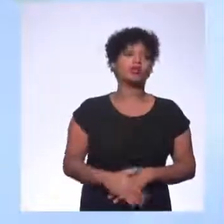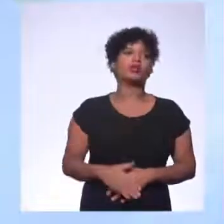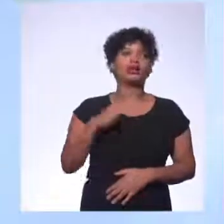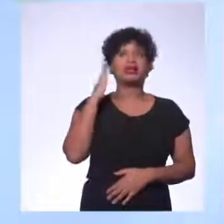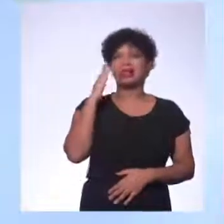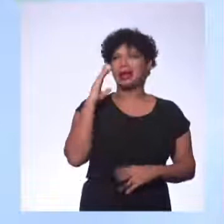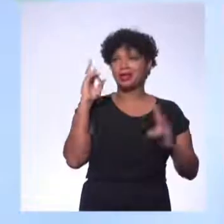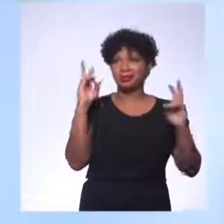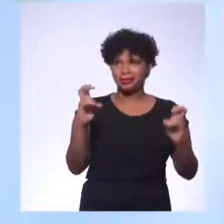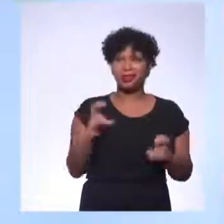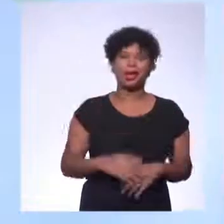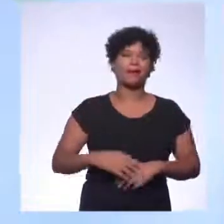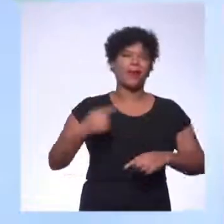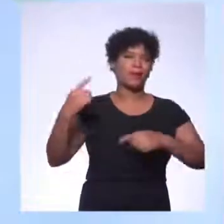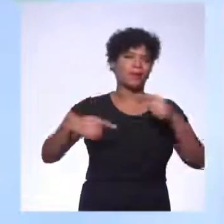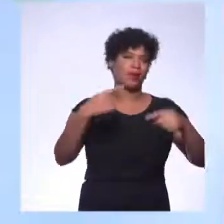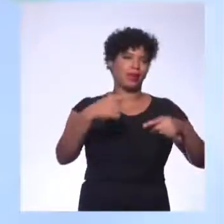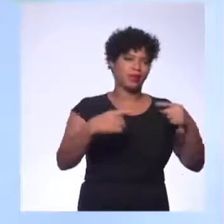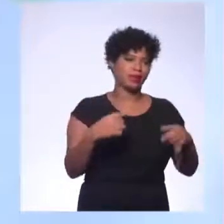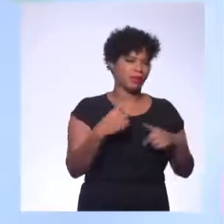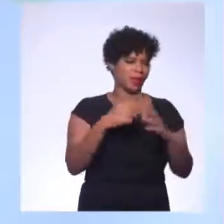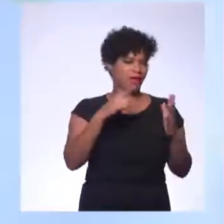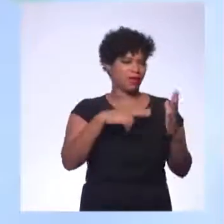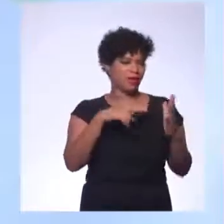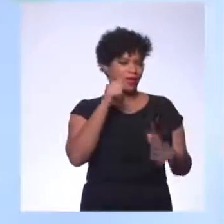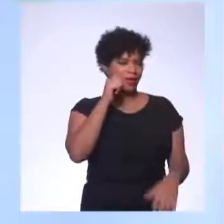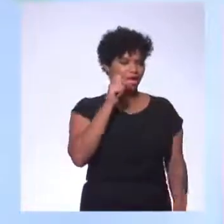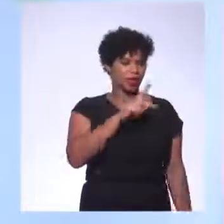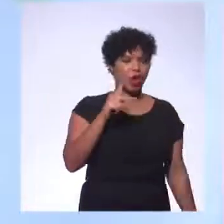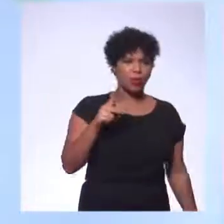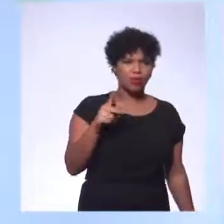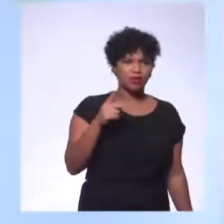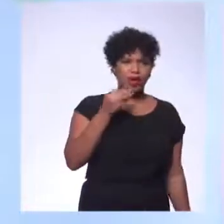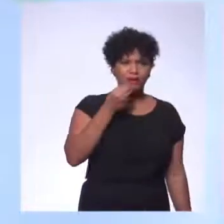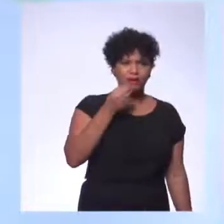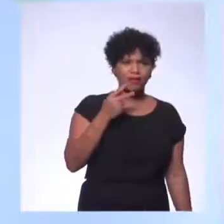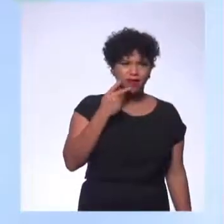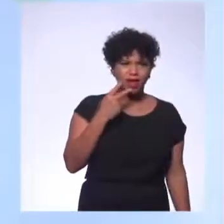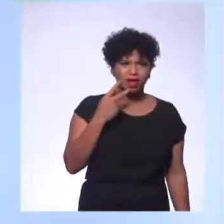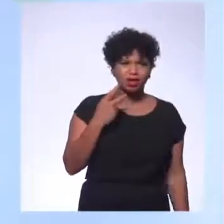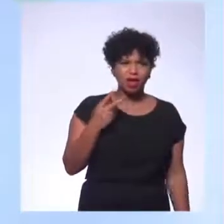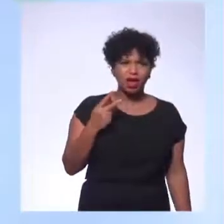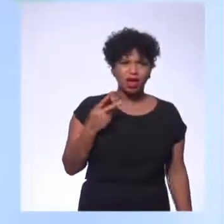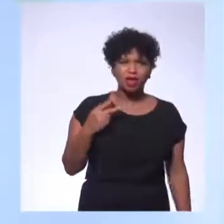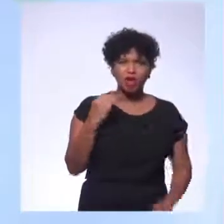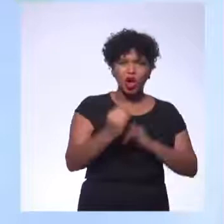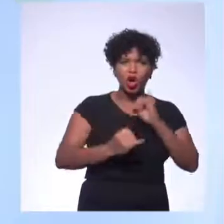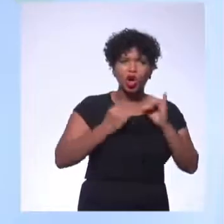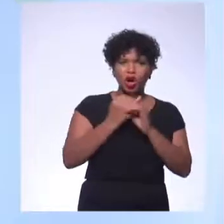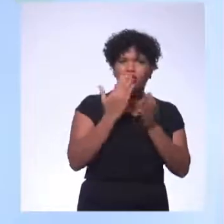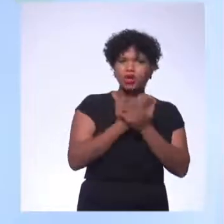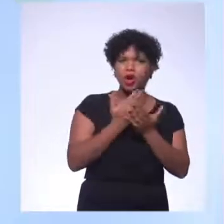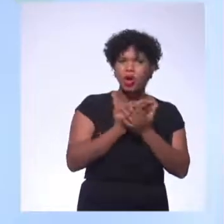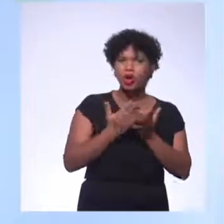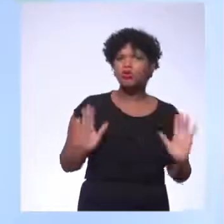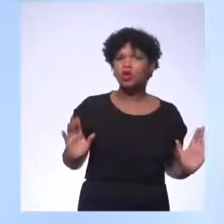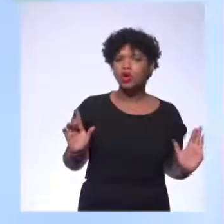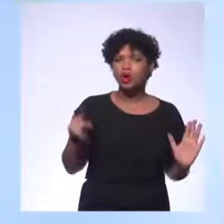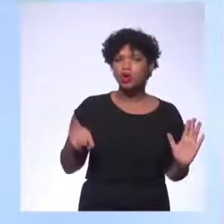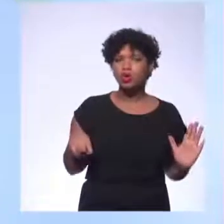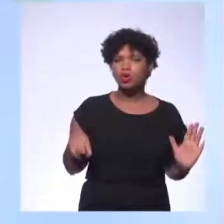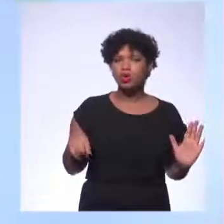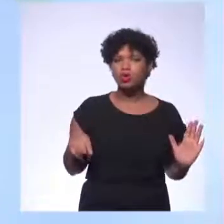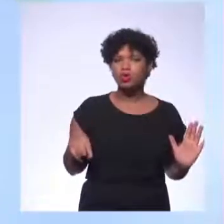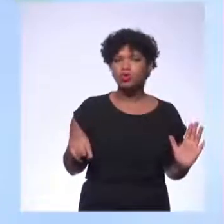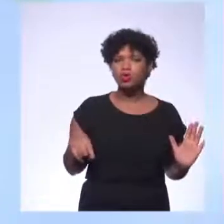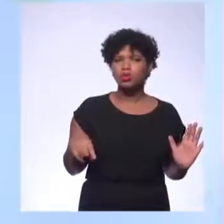polêmica, e a grande questão é por isso que quando eu li o da professora, quando ela jogou a questão das aulas online. Então, às vezes, nem é às vezes não,